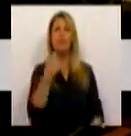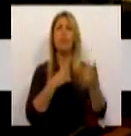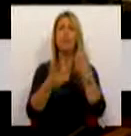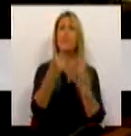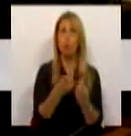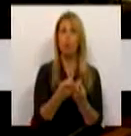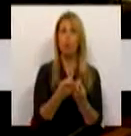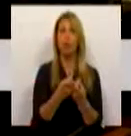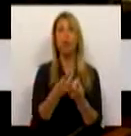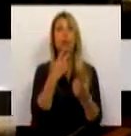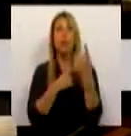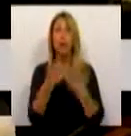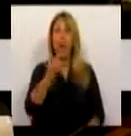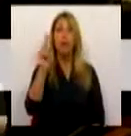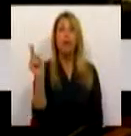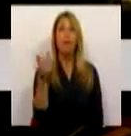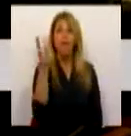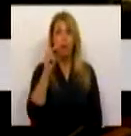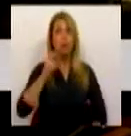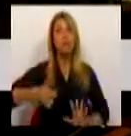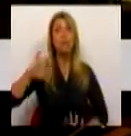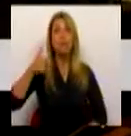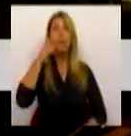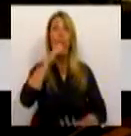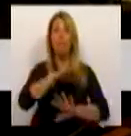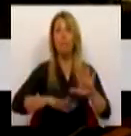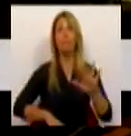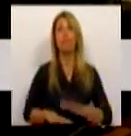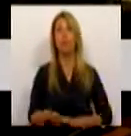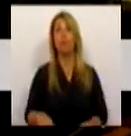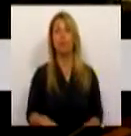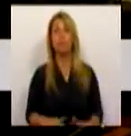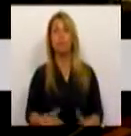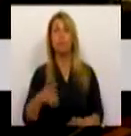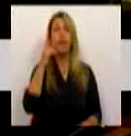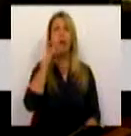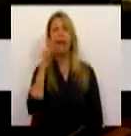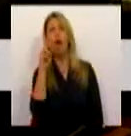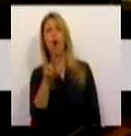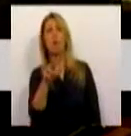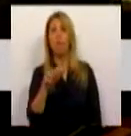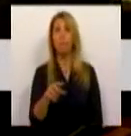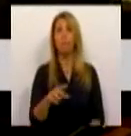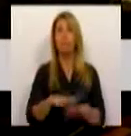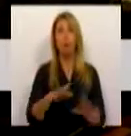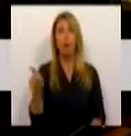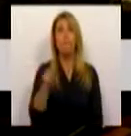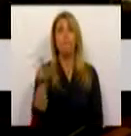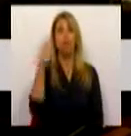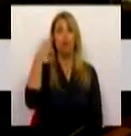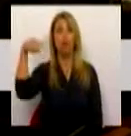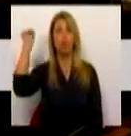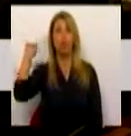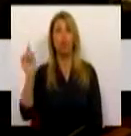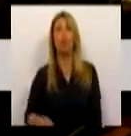que deixava e que são as 2 perguntas nucleares para quem faz, quem olha aos meses que passaram.